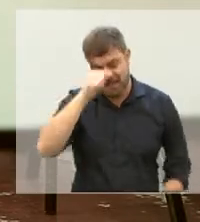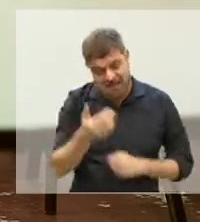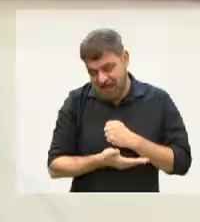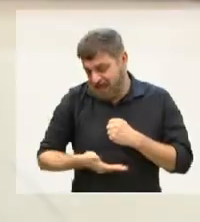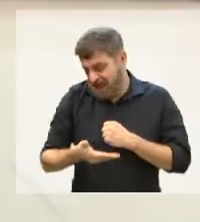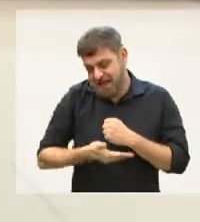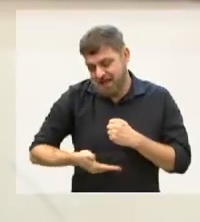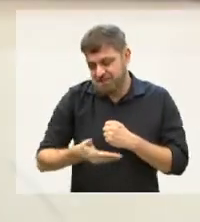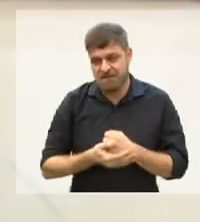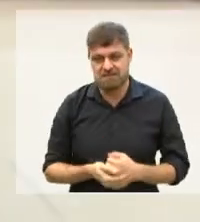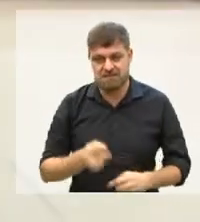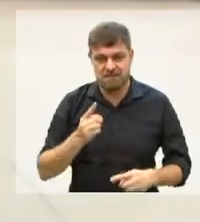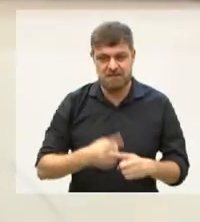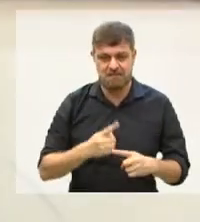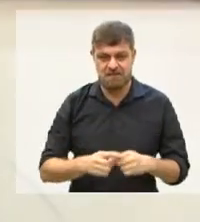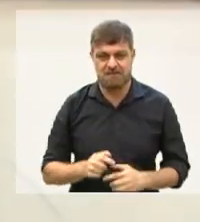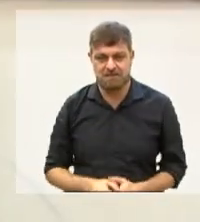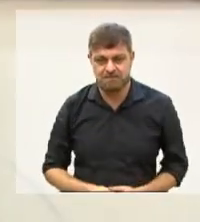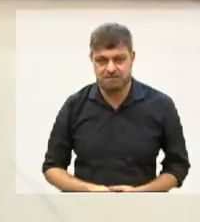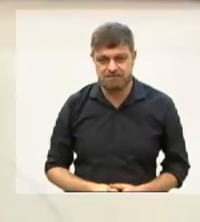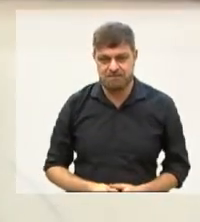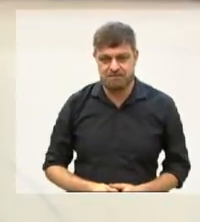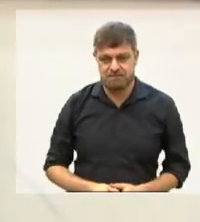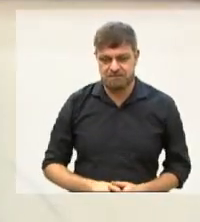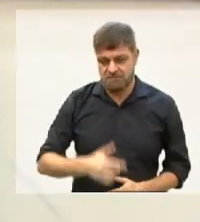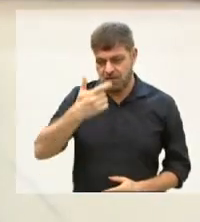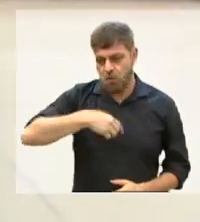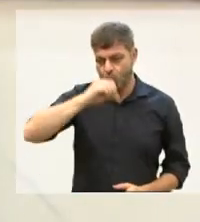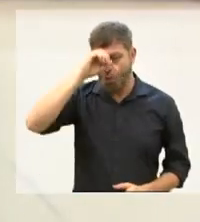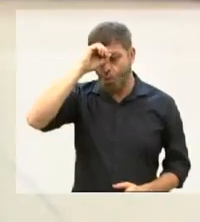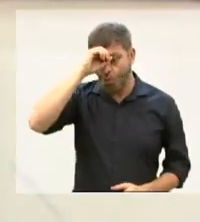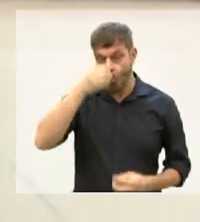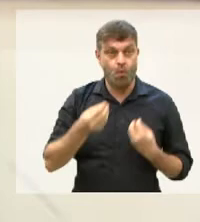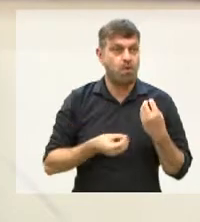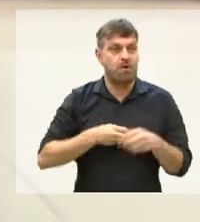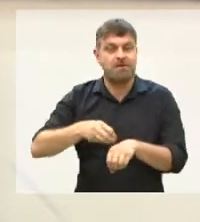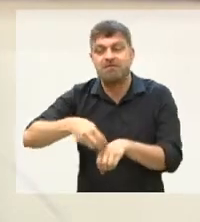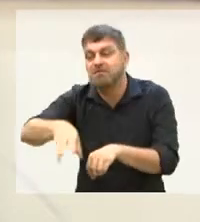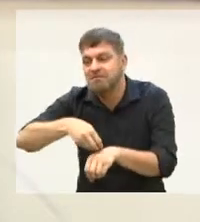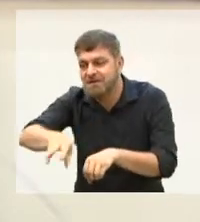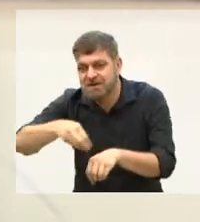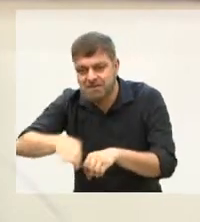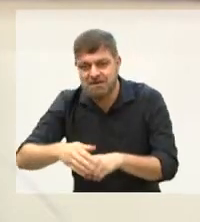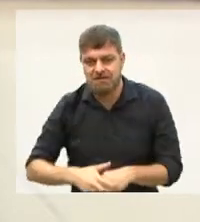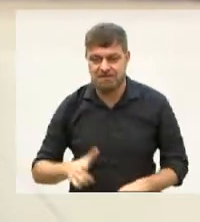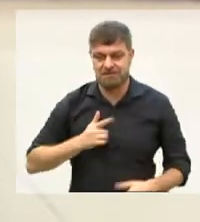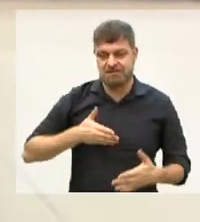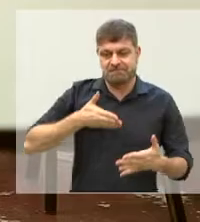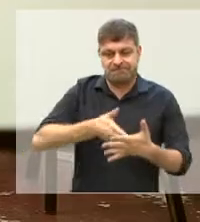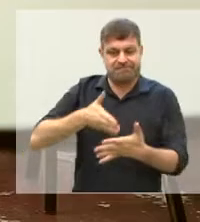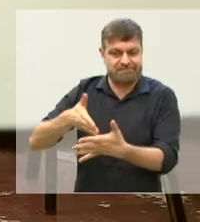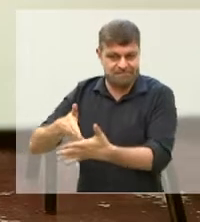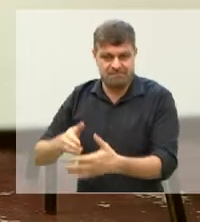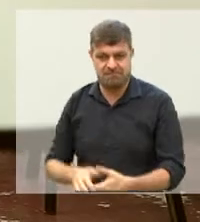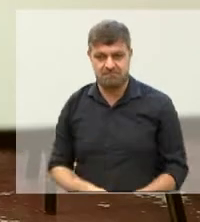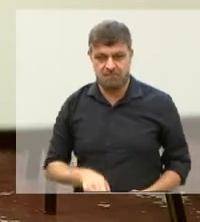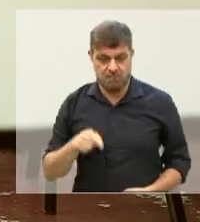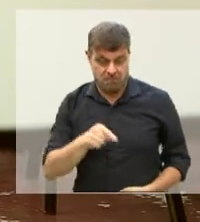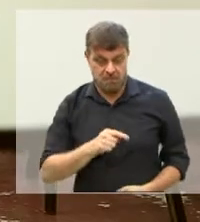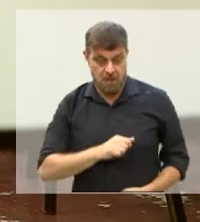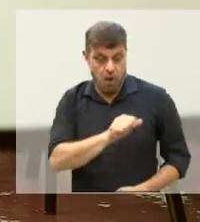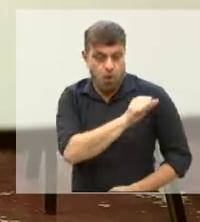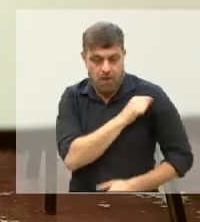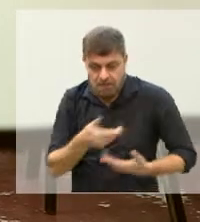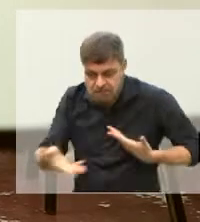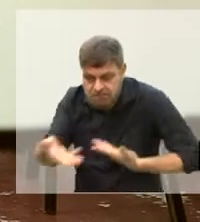do sistema, porque se você não sabe, né, se você é muito limitado... E vocês acabam aprendendo com os alunos,